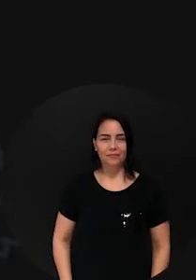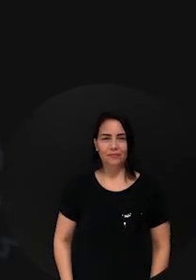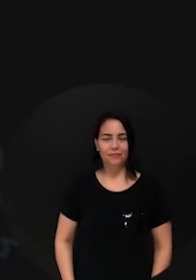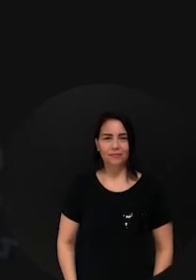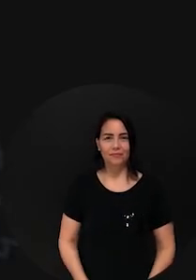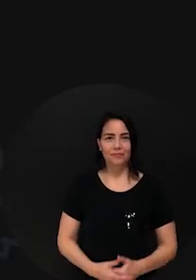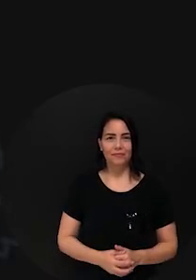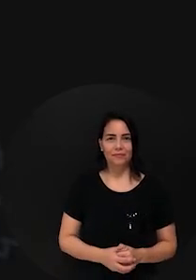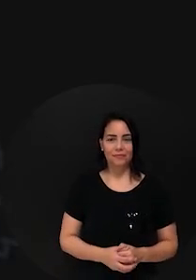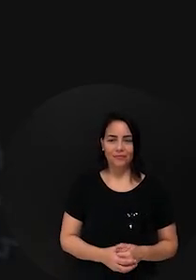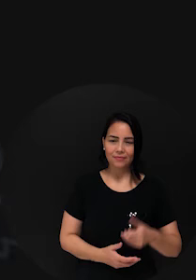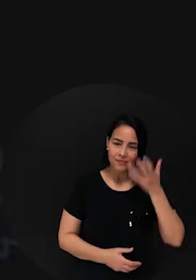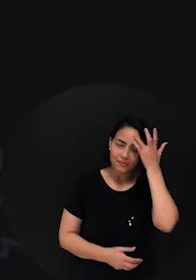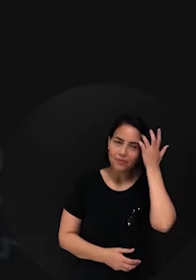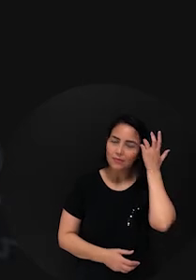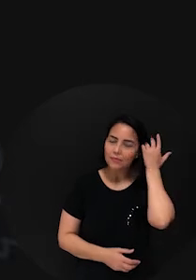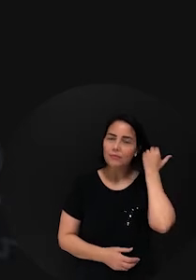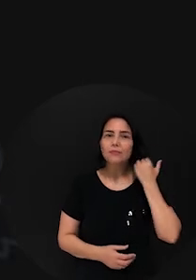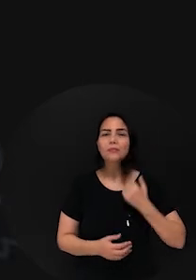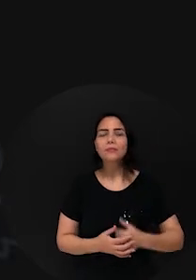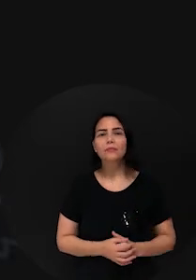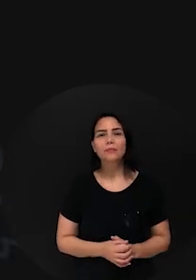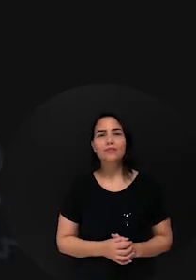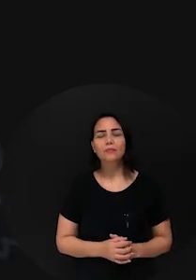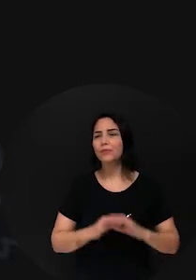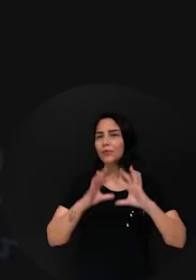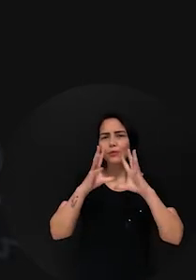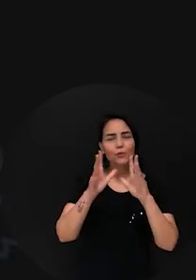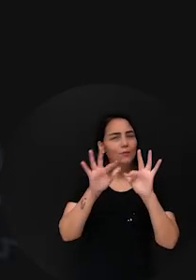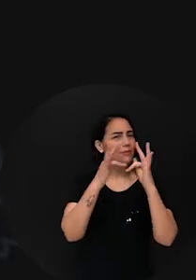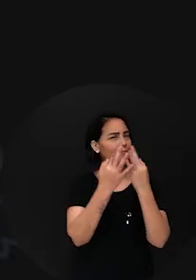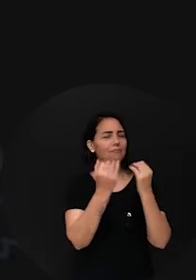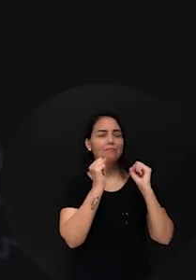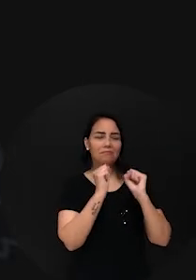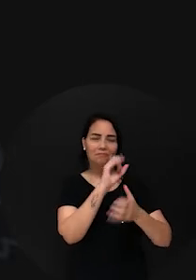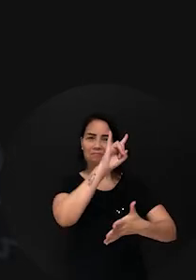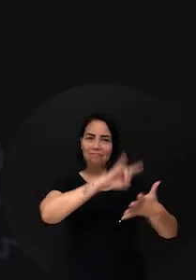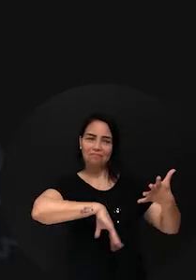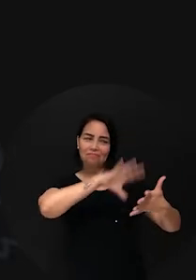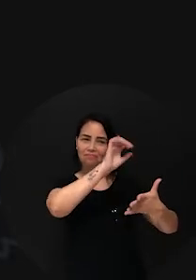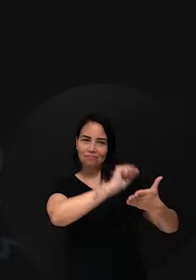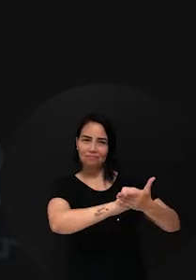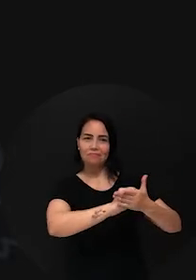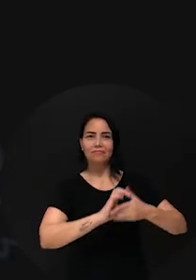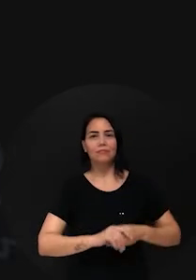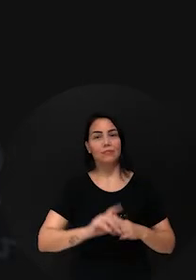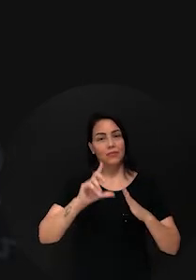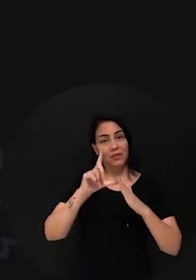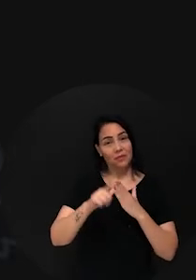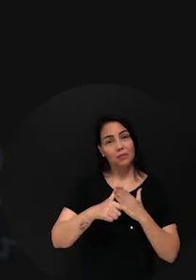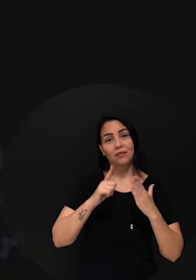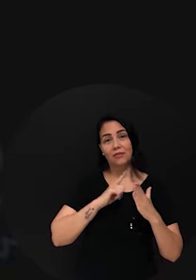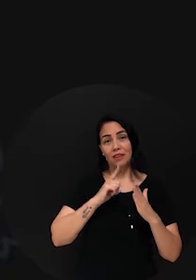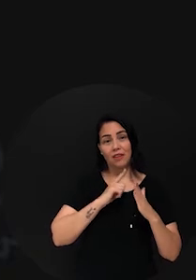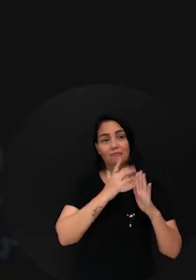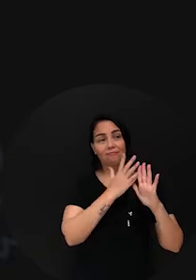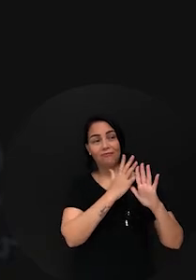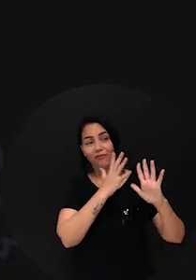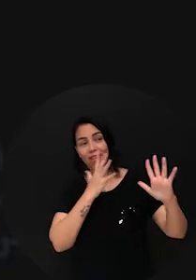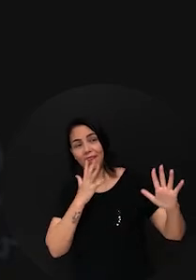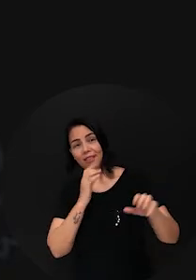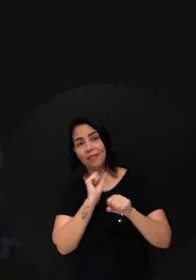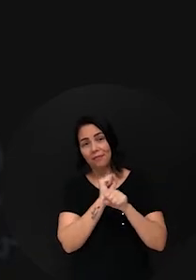o tio, o irmão, né? Todos podem se inscrever, né? Existem depois os nossos critérios. Não tem limitação,